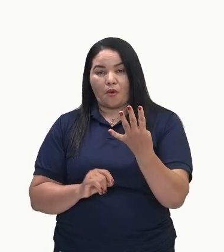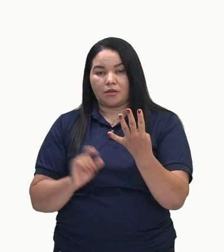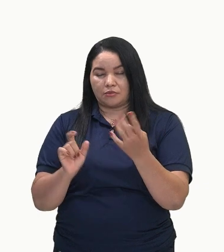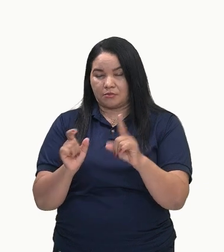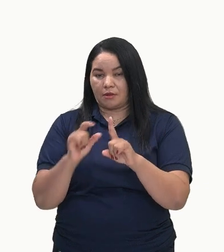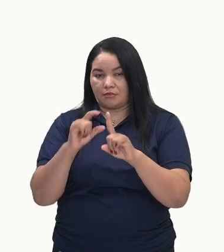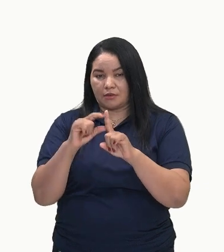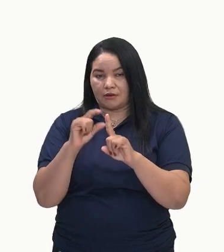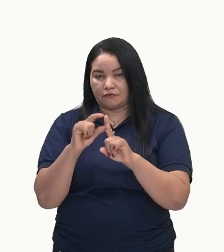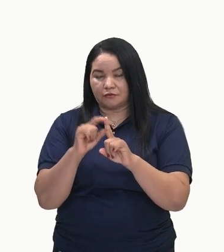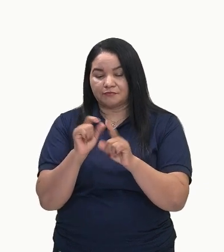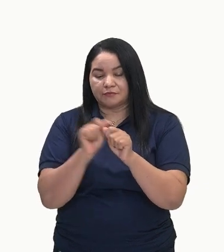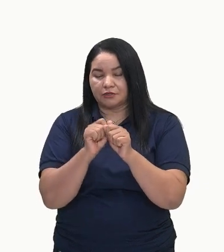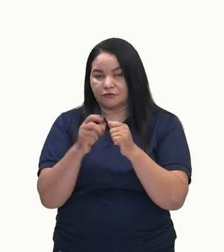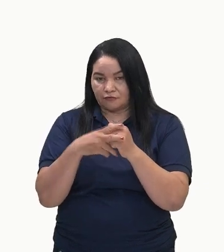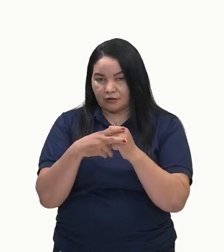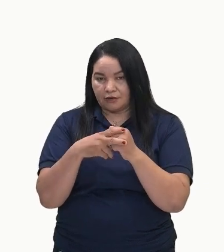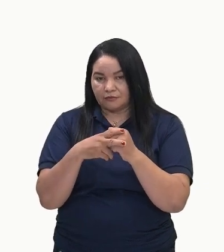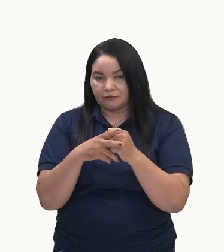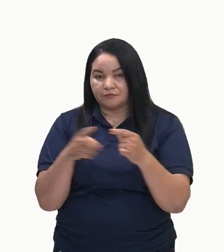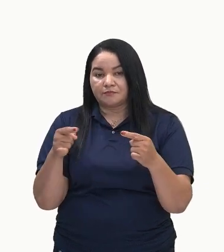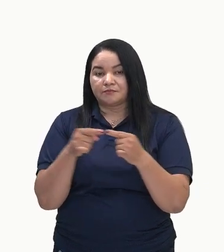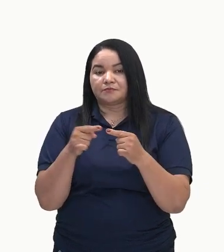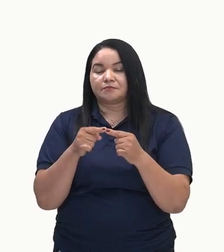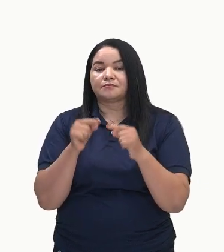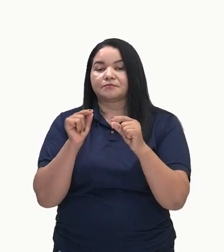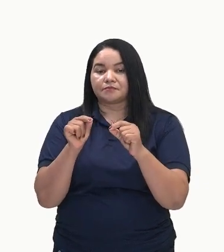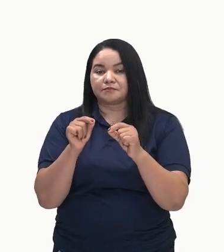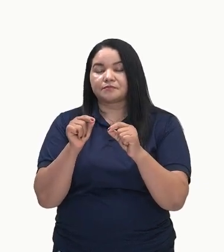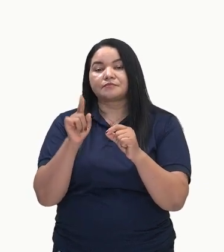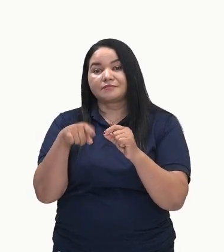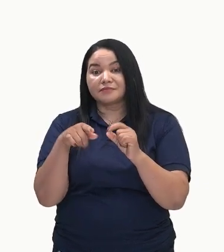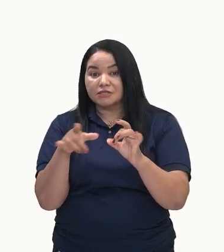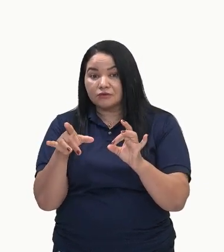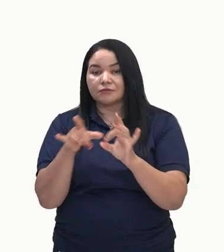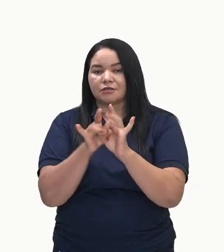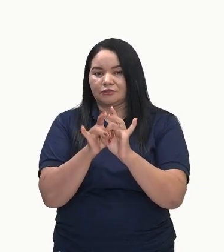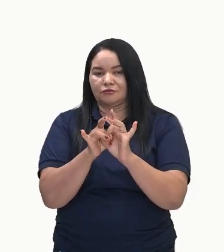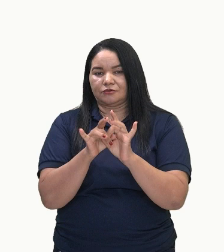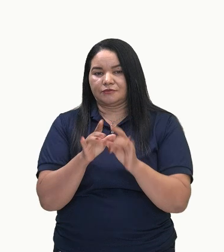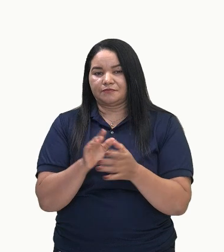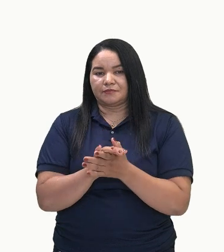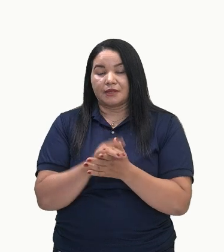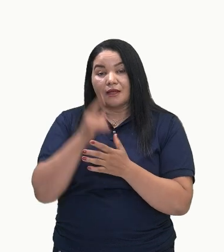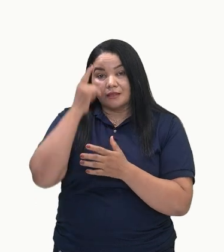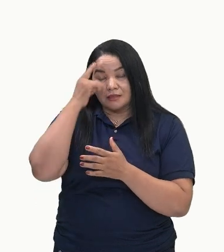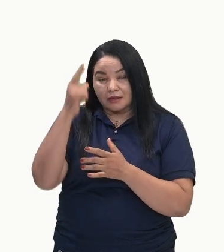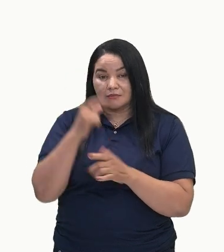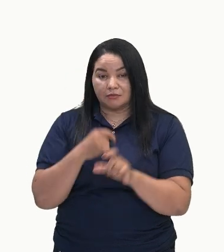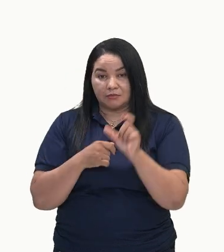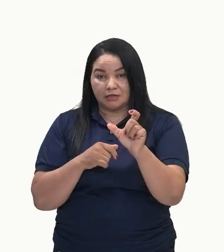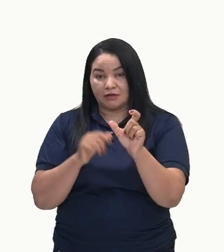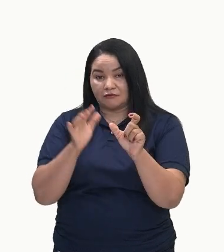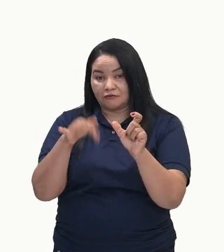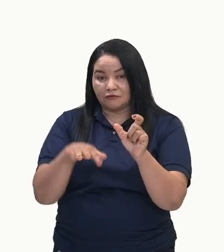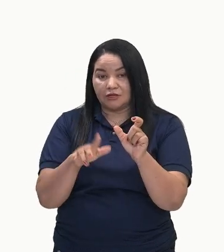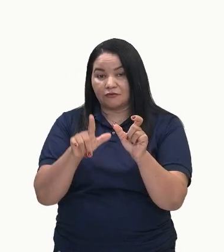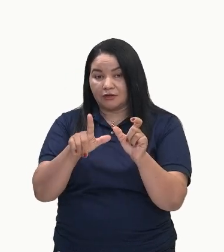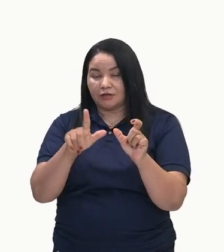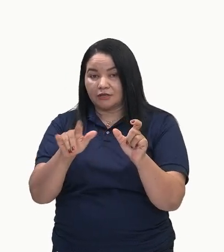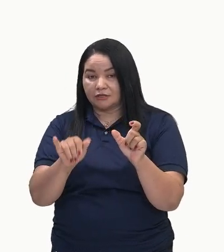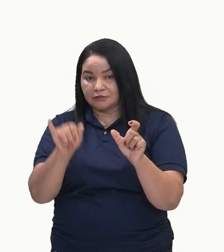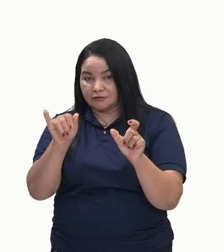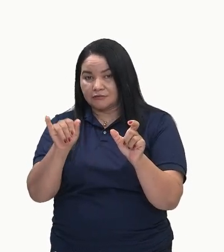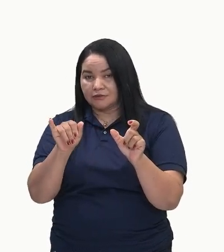esses advérbios funcionando como linking words. Aqui, ó, lembra das palavrinhas com ly no final? Advérbios